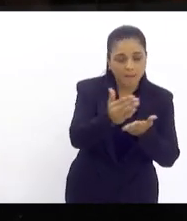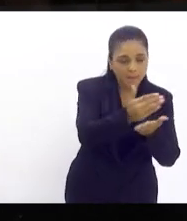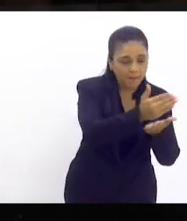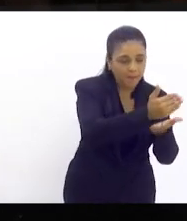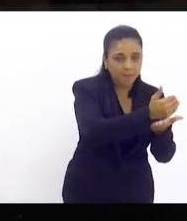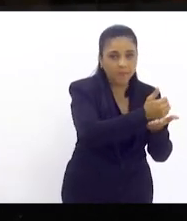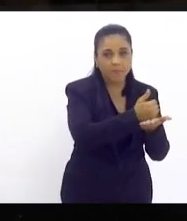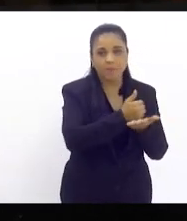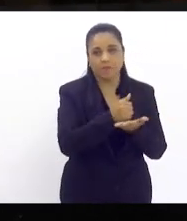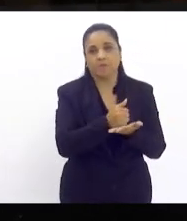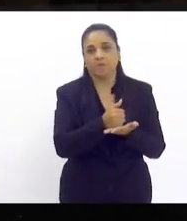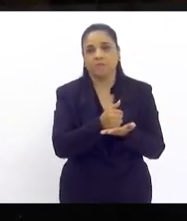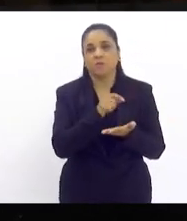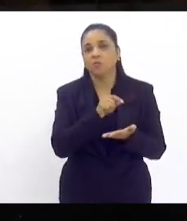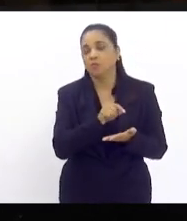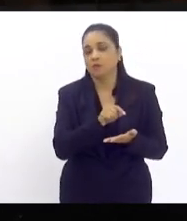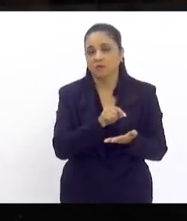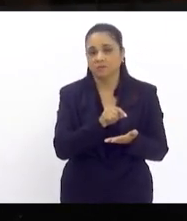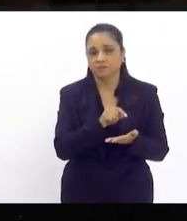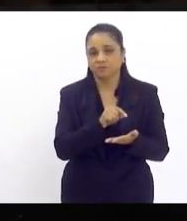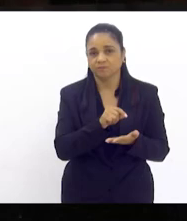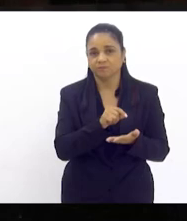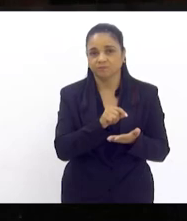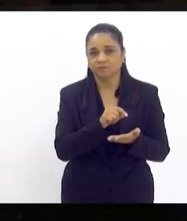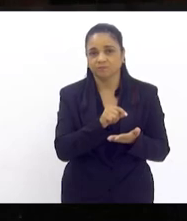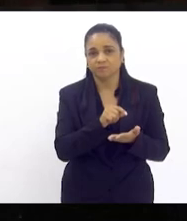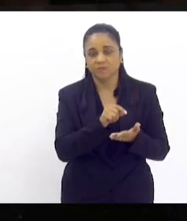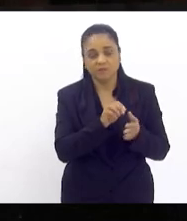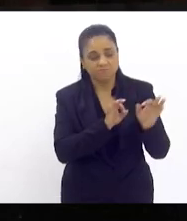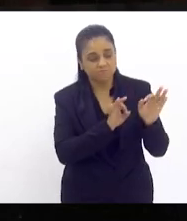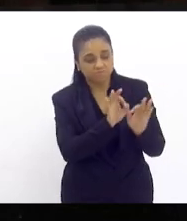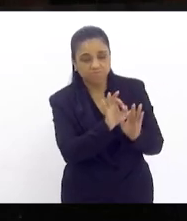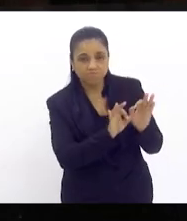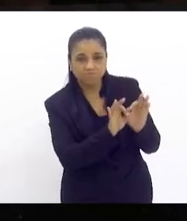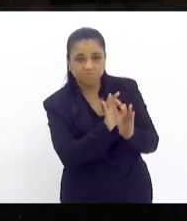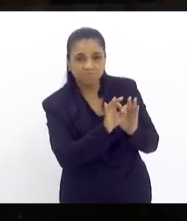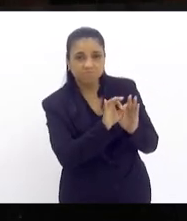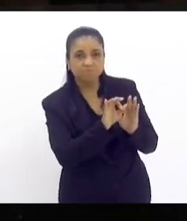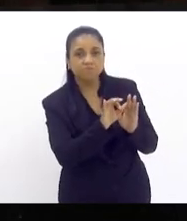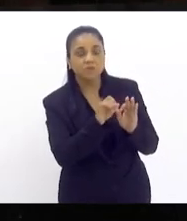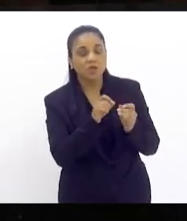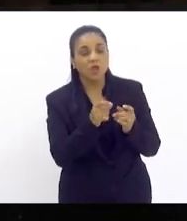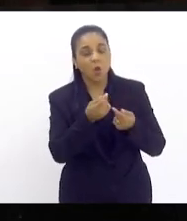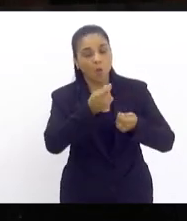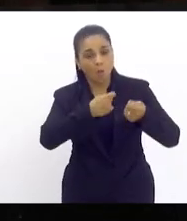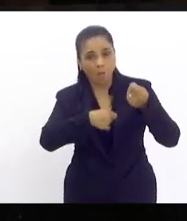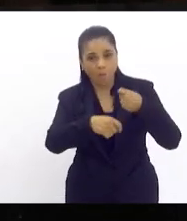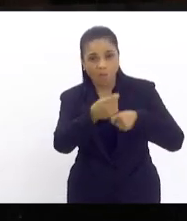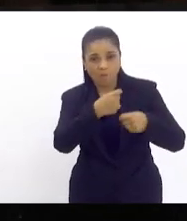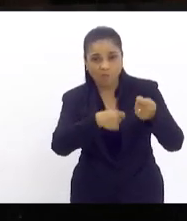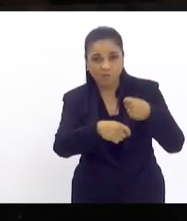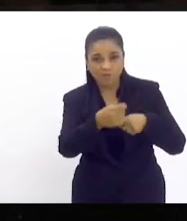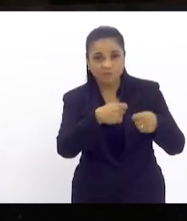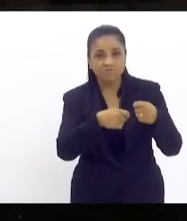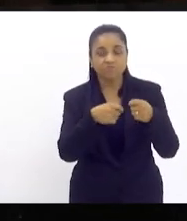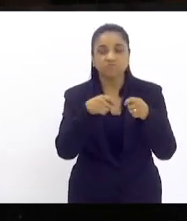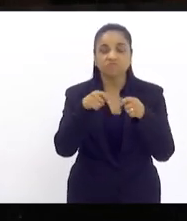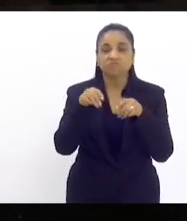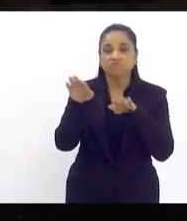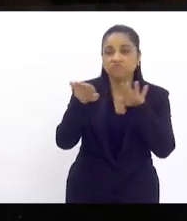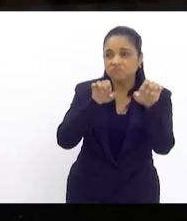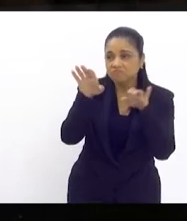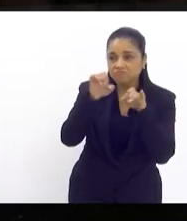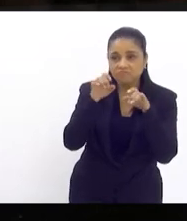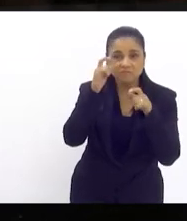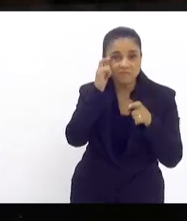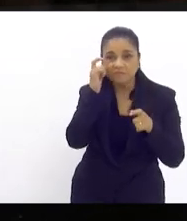sobretudo, inclusive, de se estabelecer credibilidade junto ao mercado para atrair empresas para o Estado do Rio de